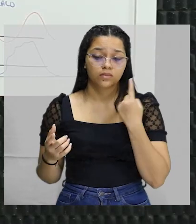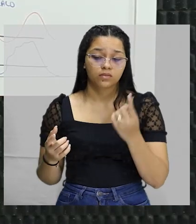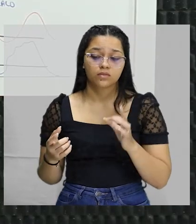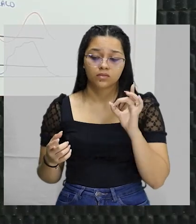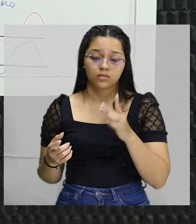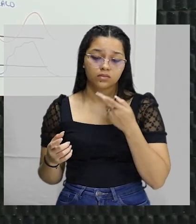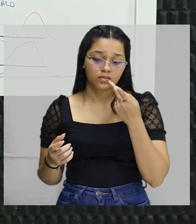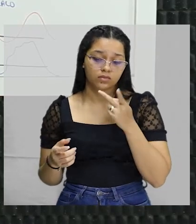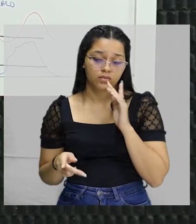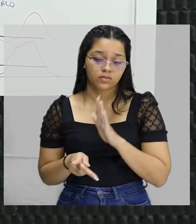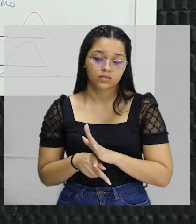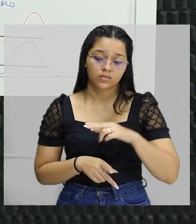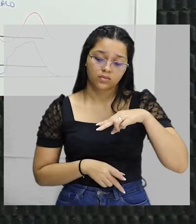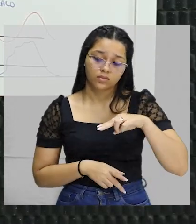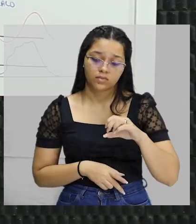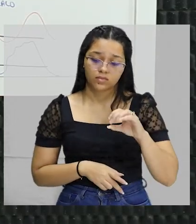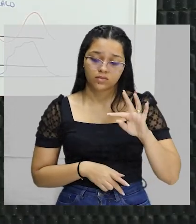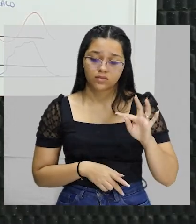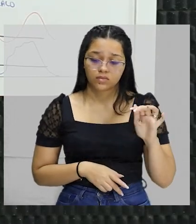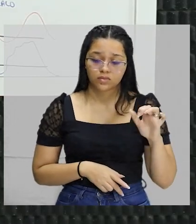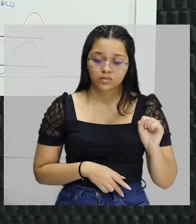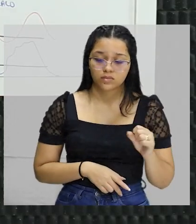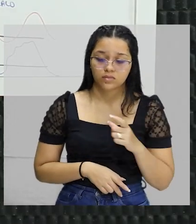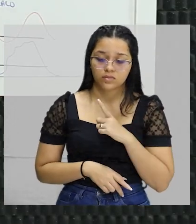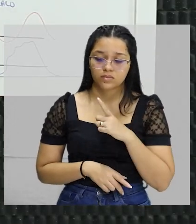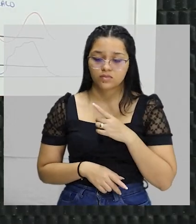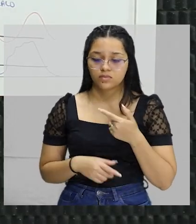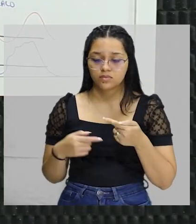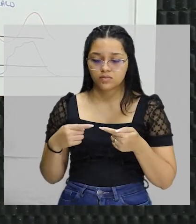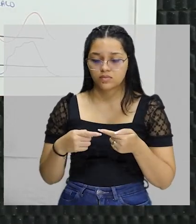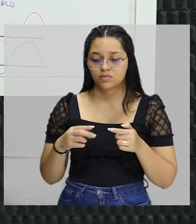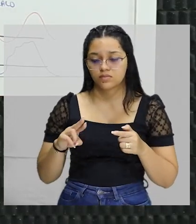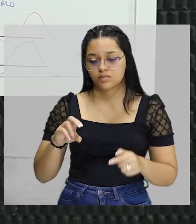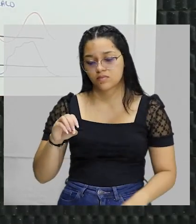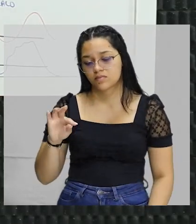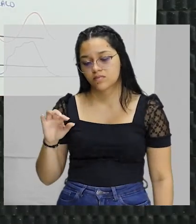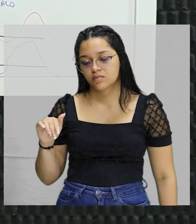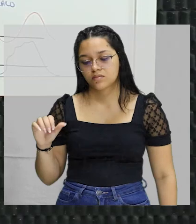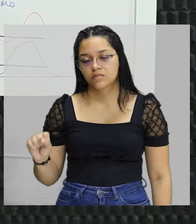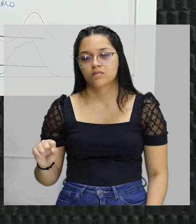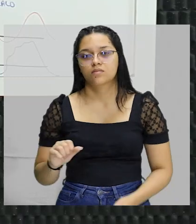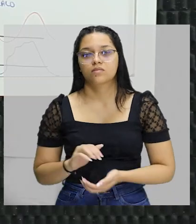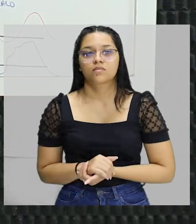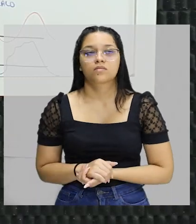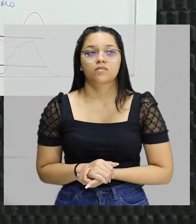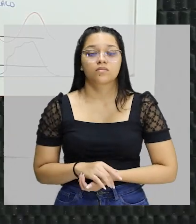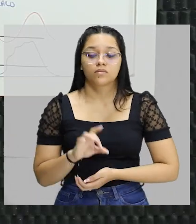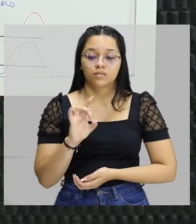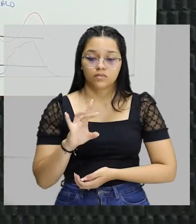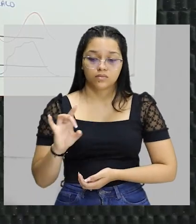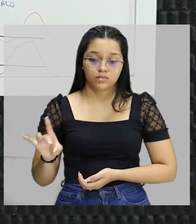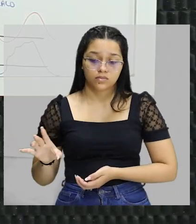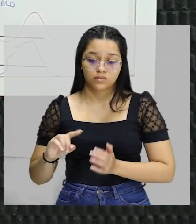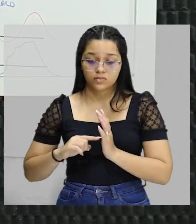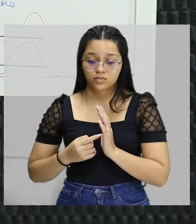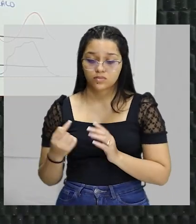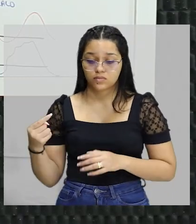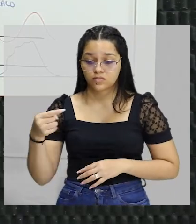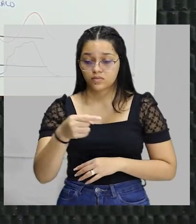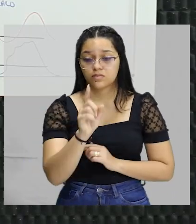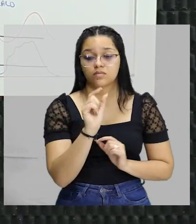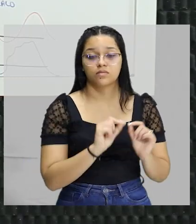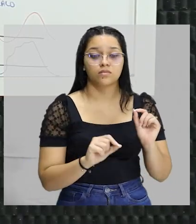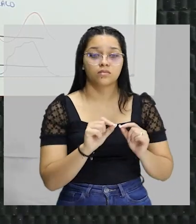vai falar apenas dessas notas, né? Certo? Dessas 7 notas. Bom, cada nota dessa,